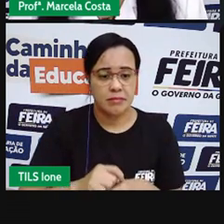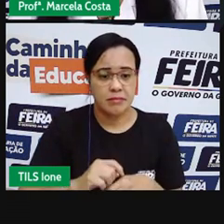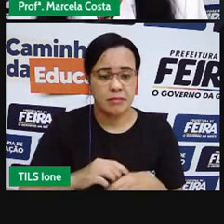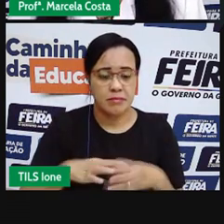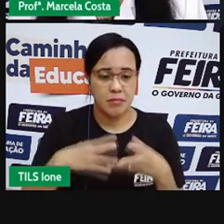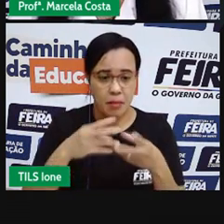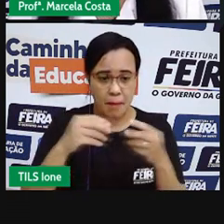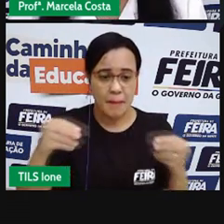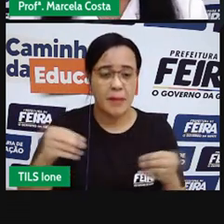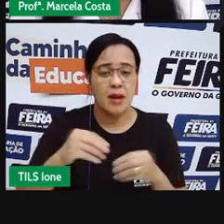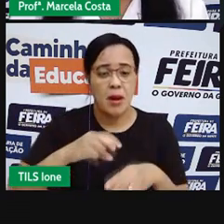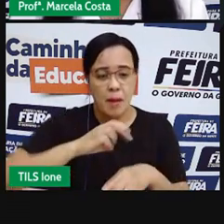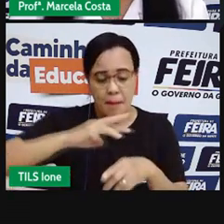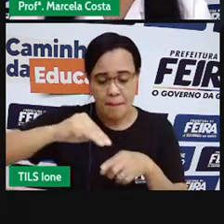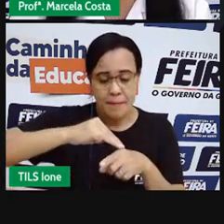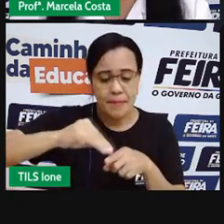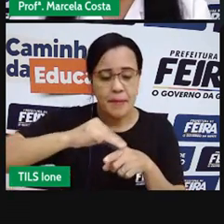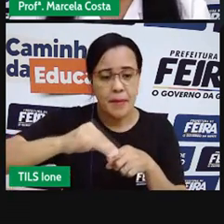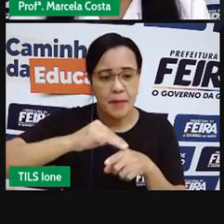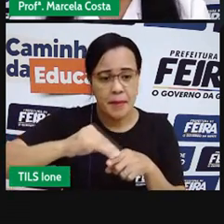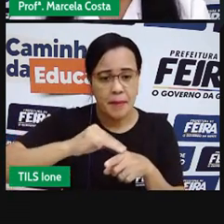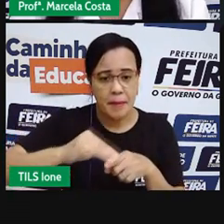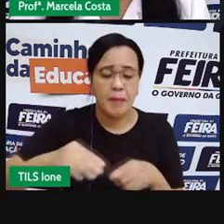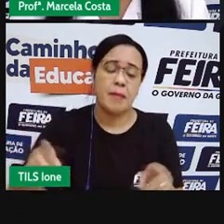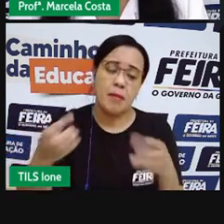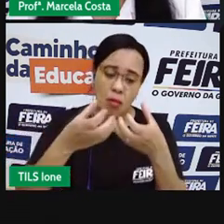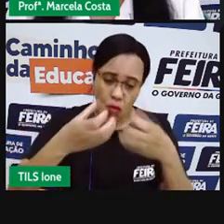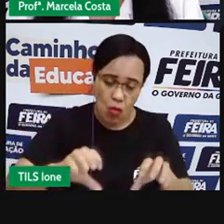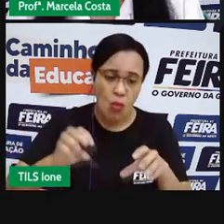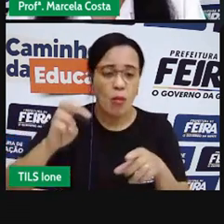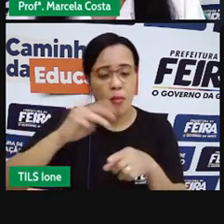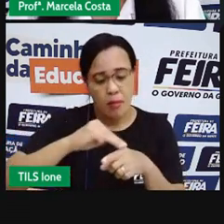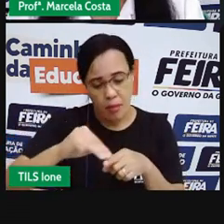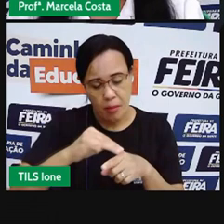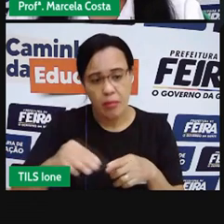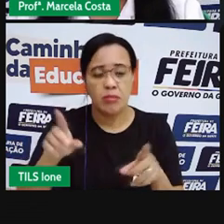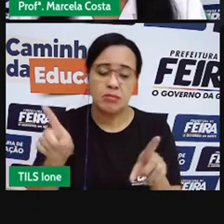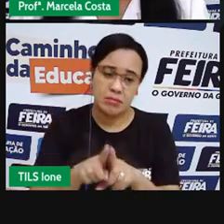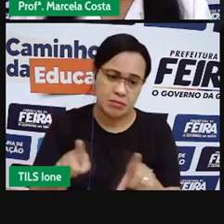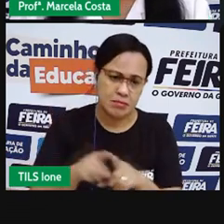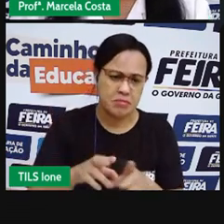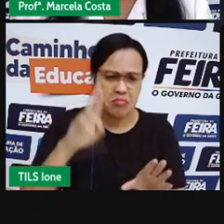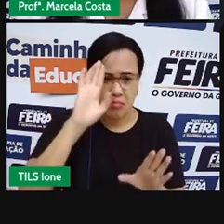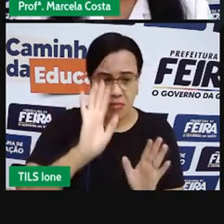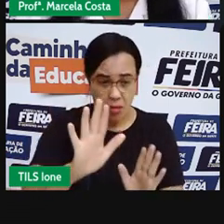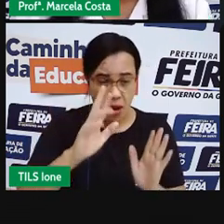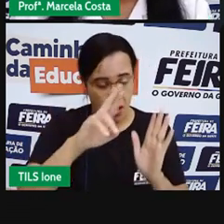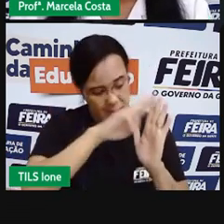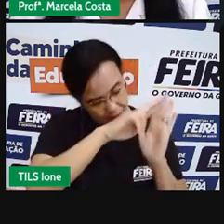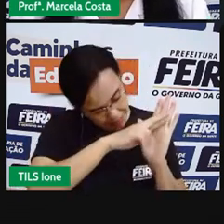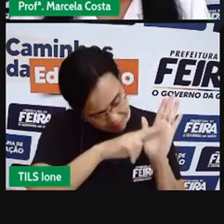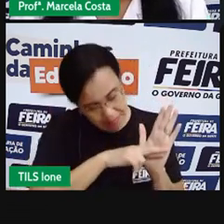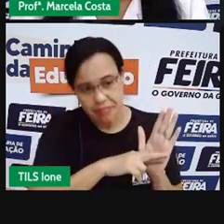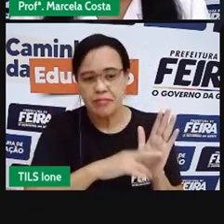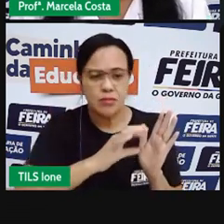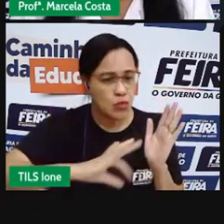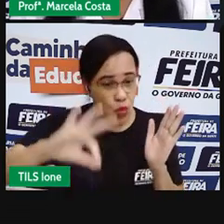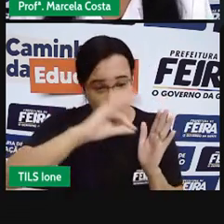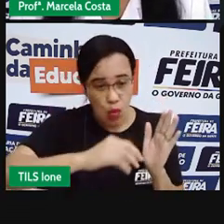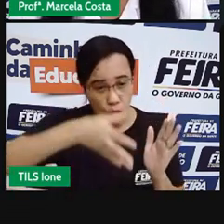colocar ovos marrons. Mas isso não é uma regra para todas as